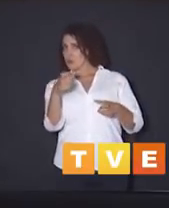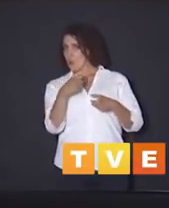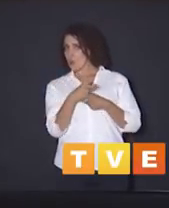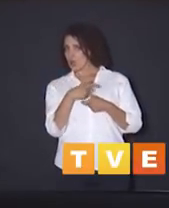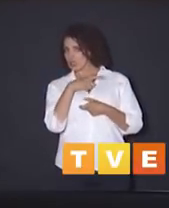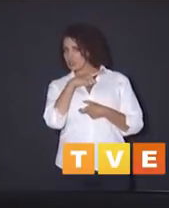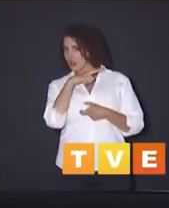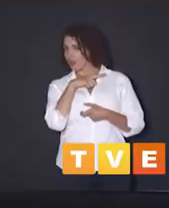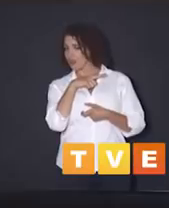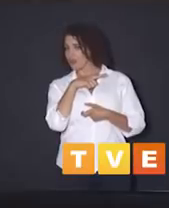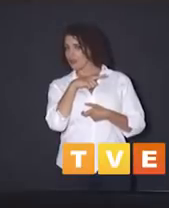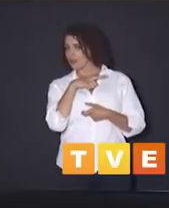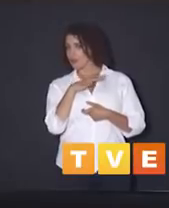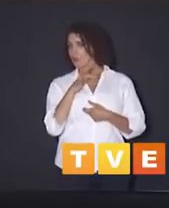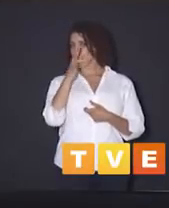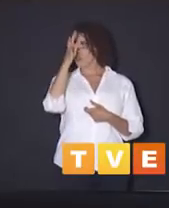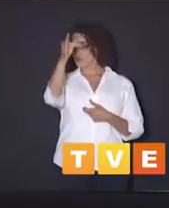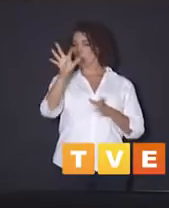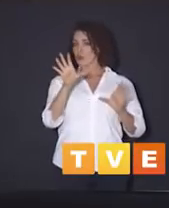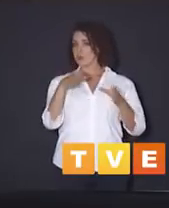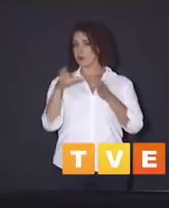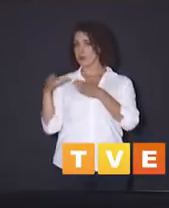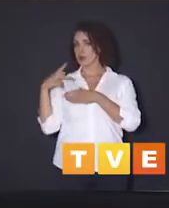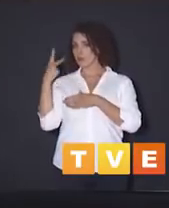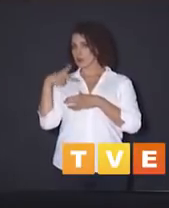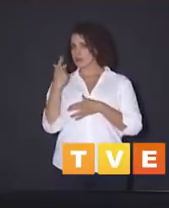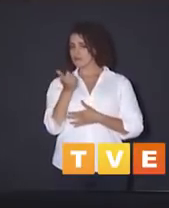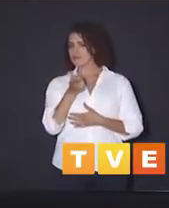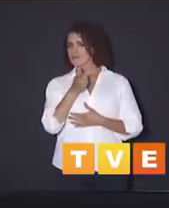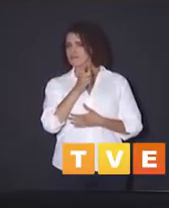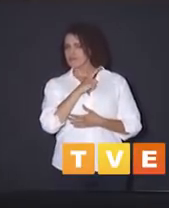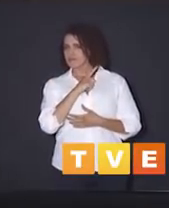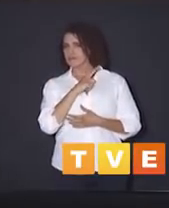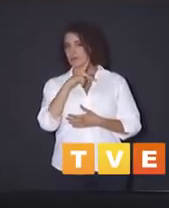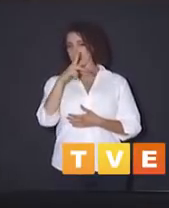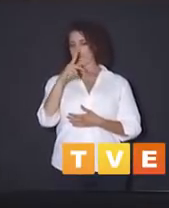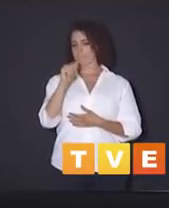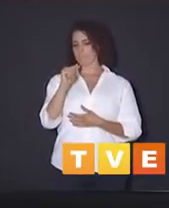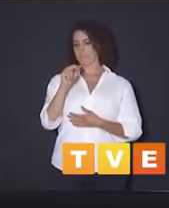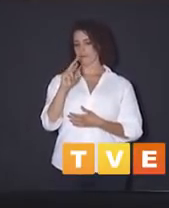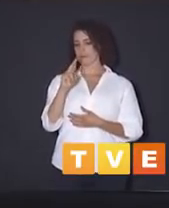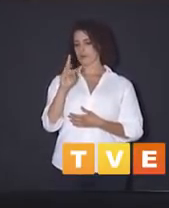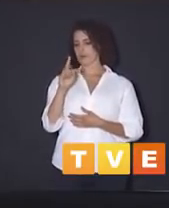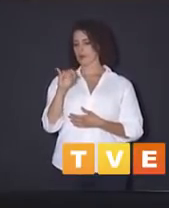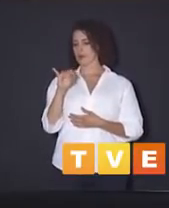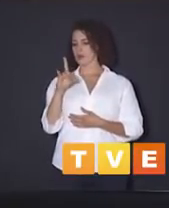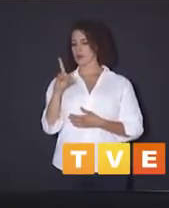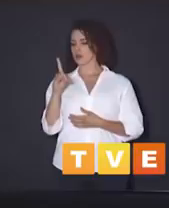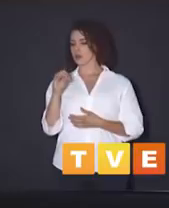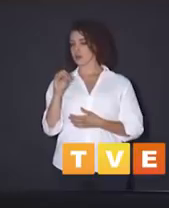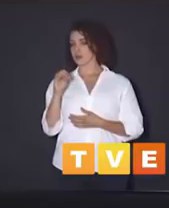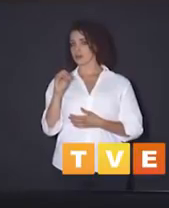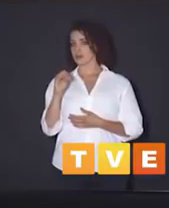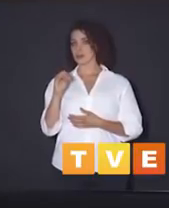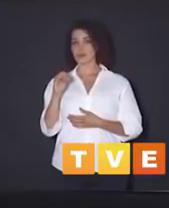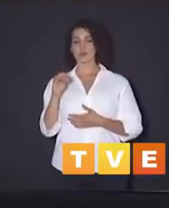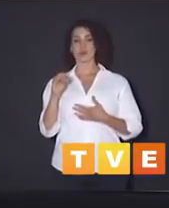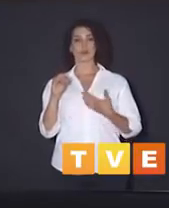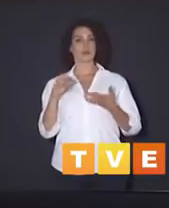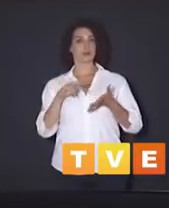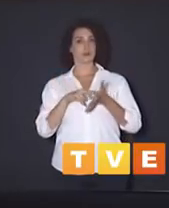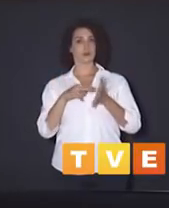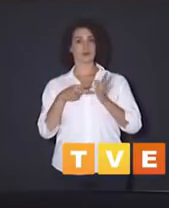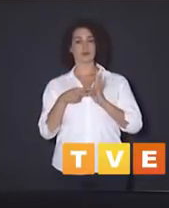existiram partidos partido significa não é como nós sabemos e